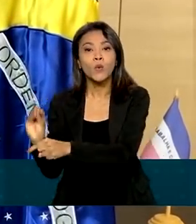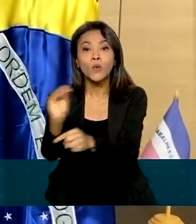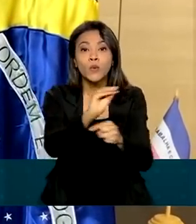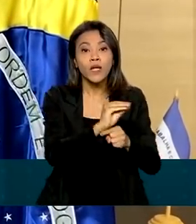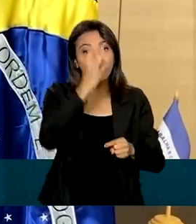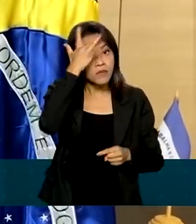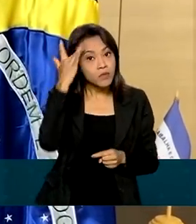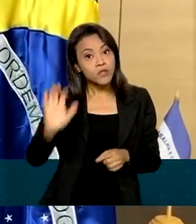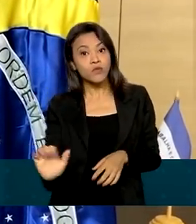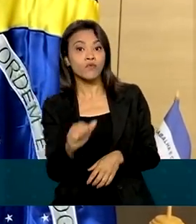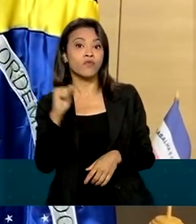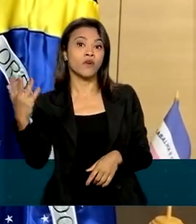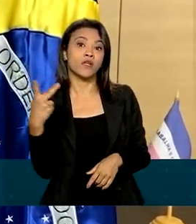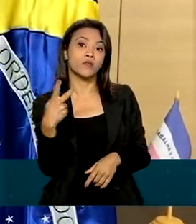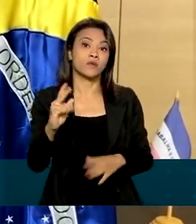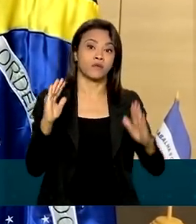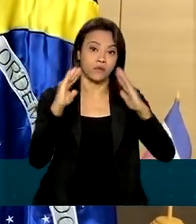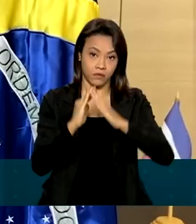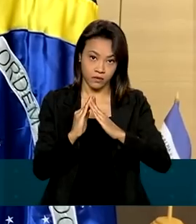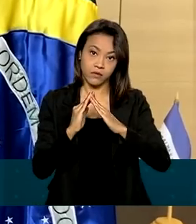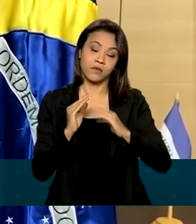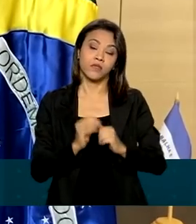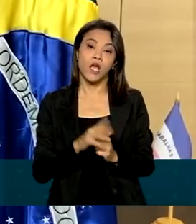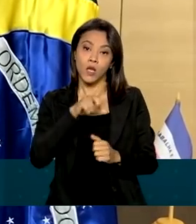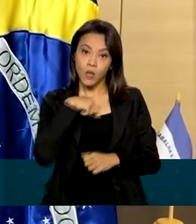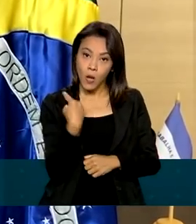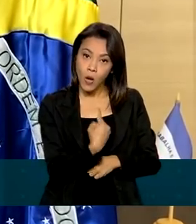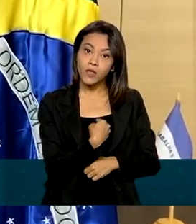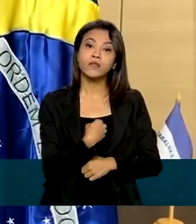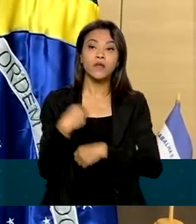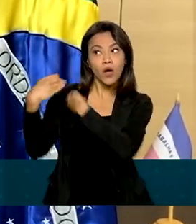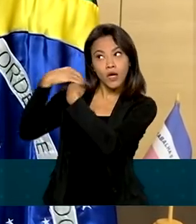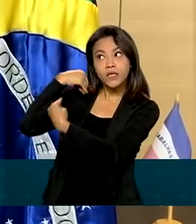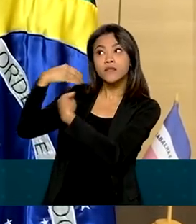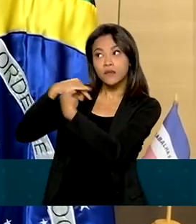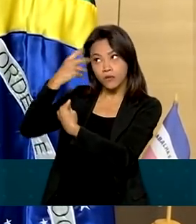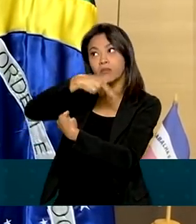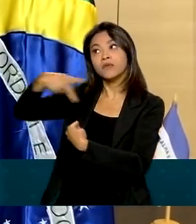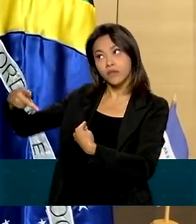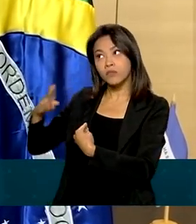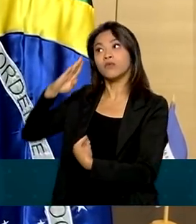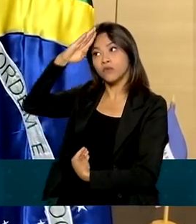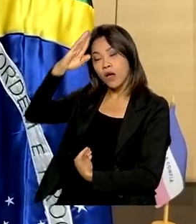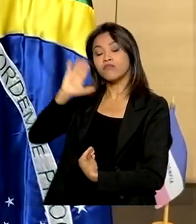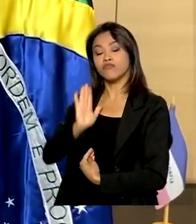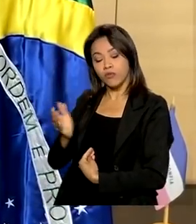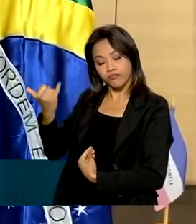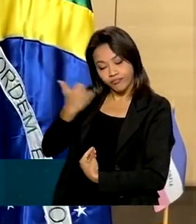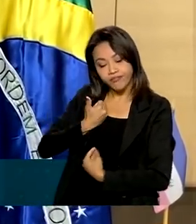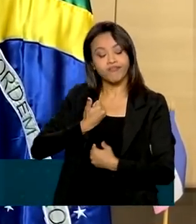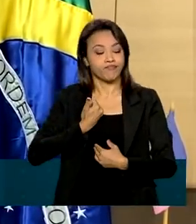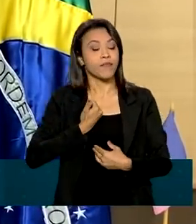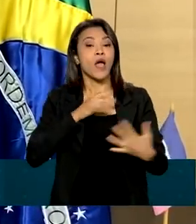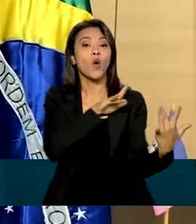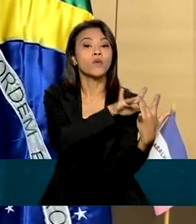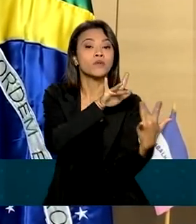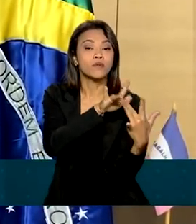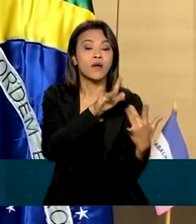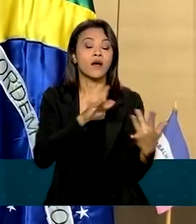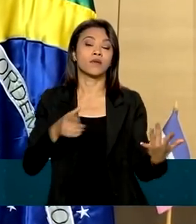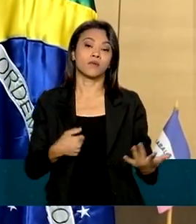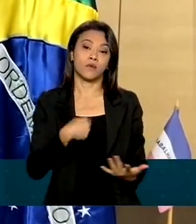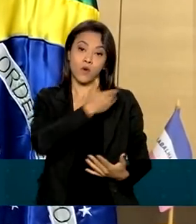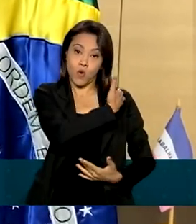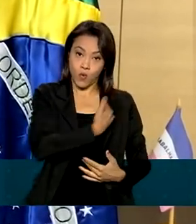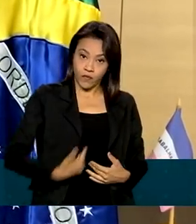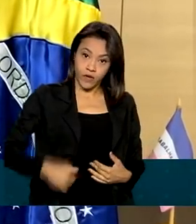fora das suas residências. Nós, por orientação do presidente da república, já entramos em contato com o governo do estado, com a prefeitura da